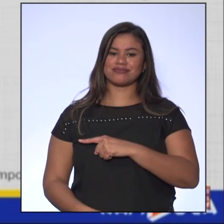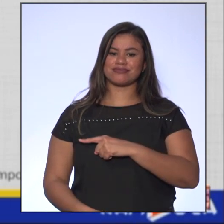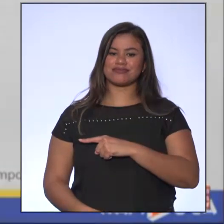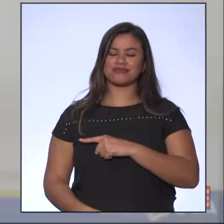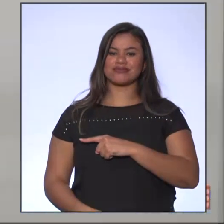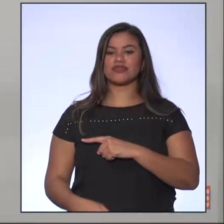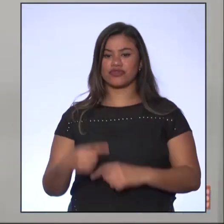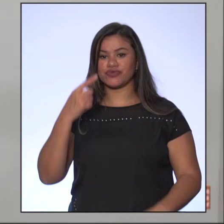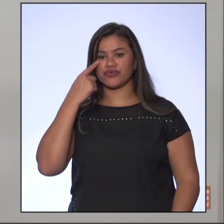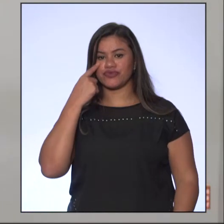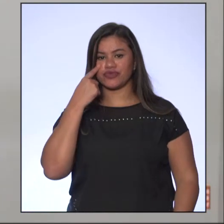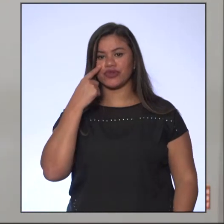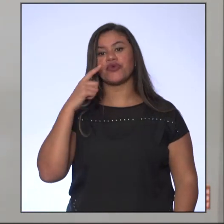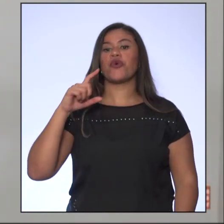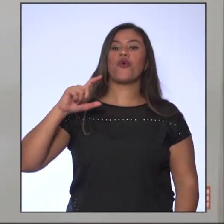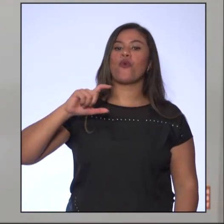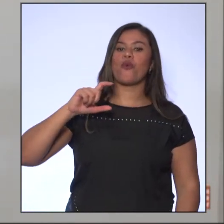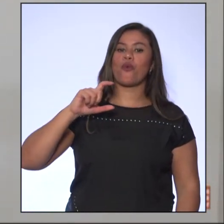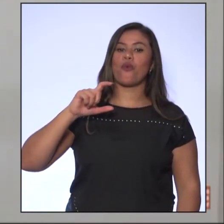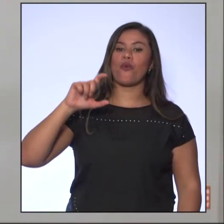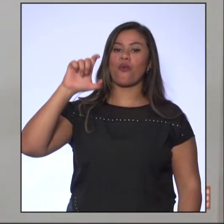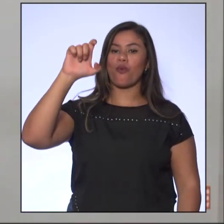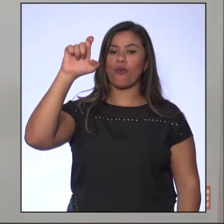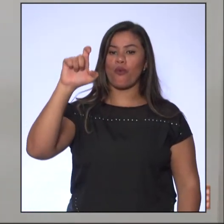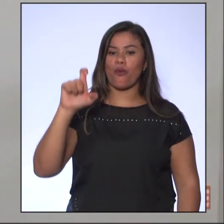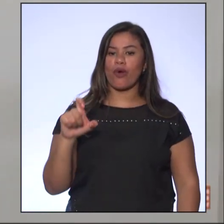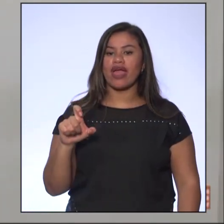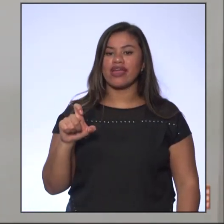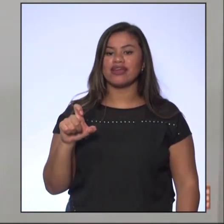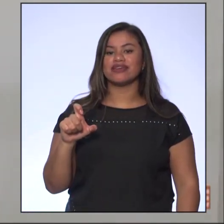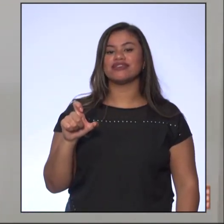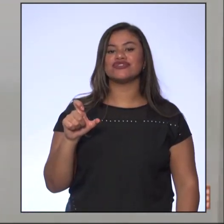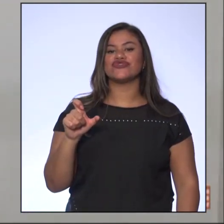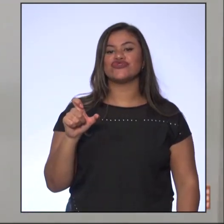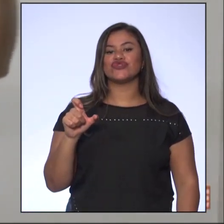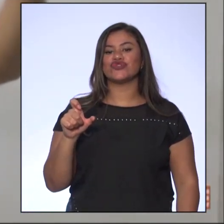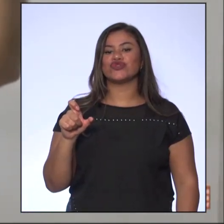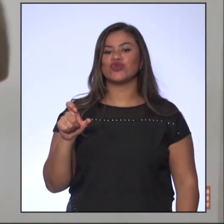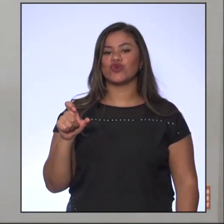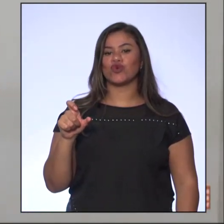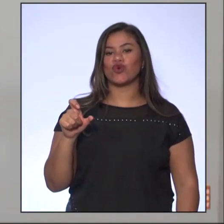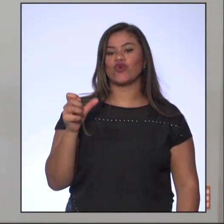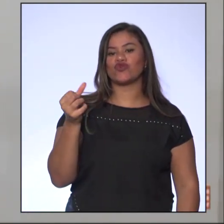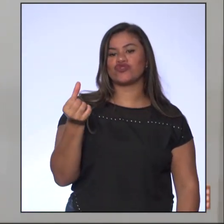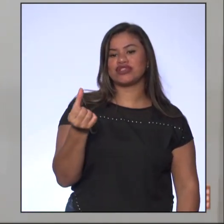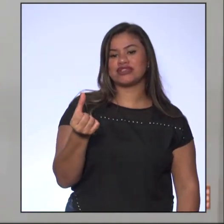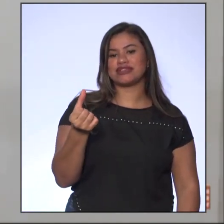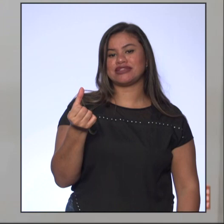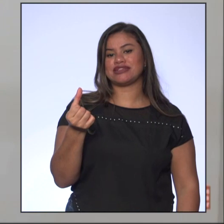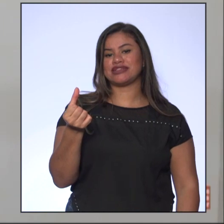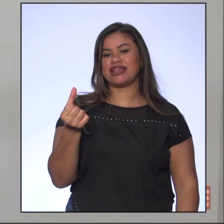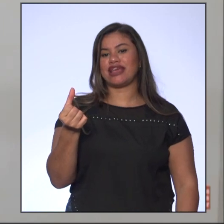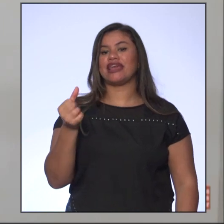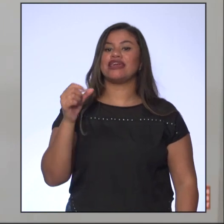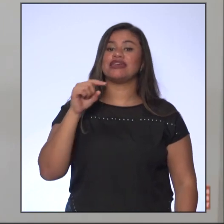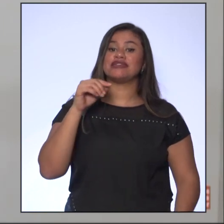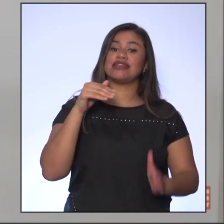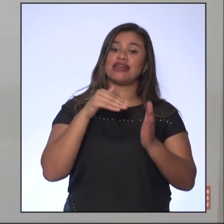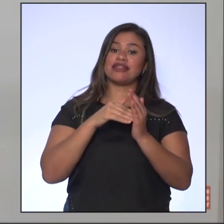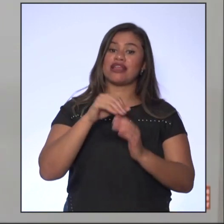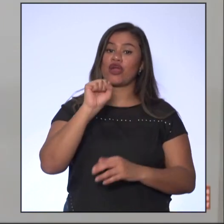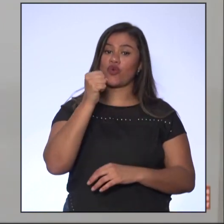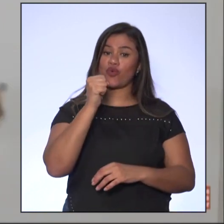está lá no eixo, vem para mim aqui, ó. Quando está lá no eixo das abscissas, que é a velocidade vale zero.